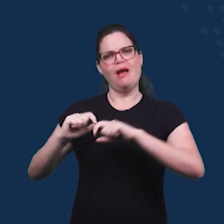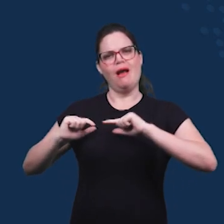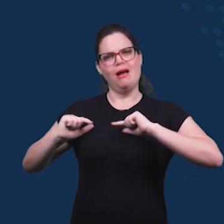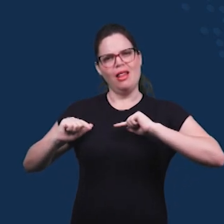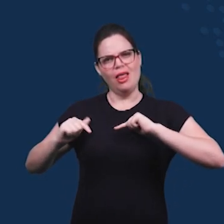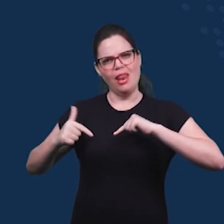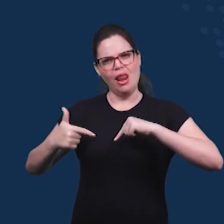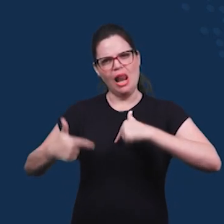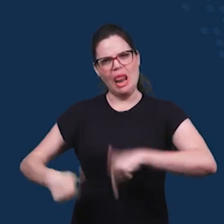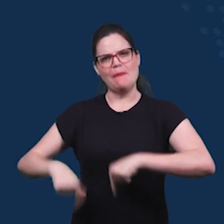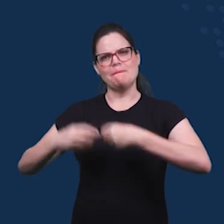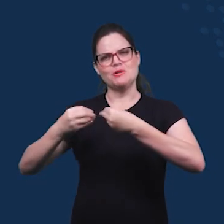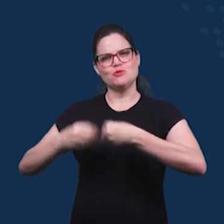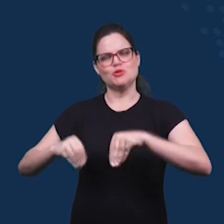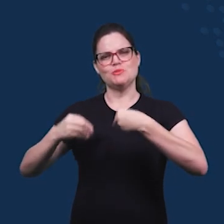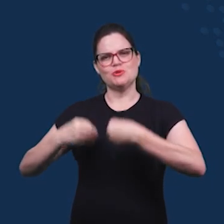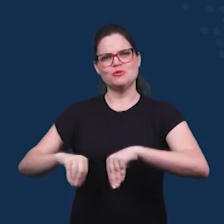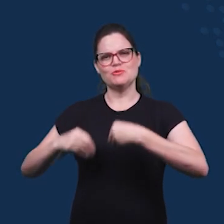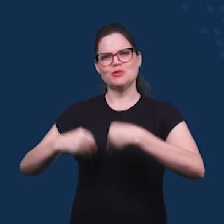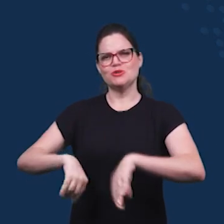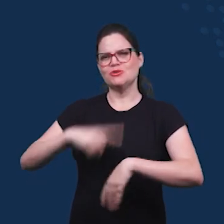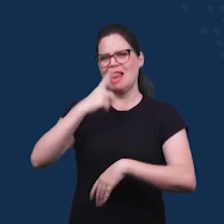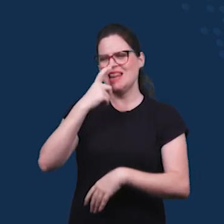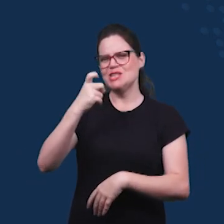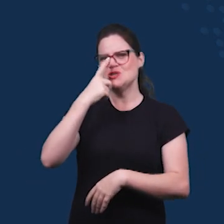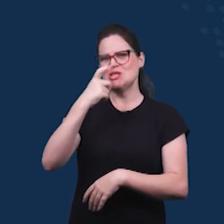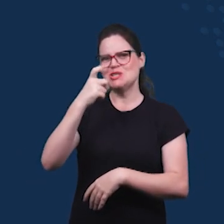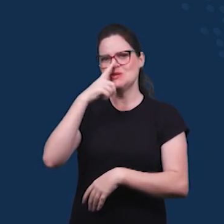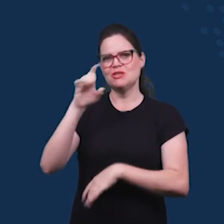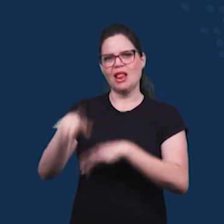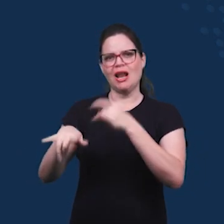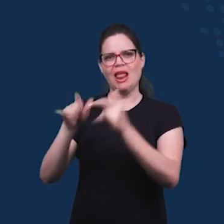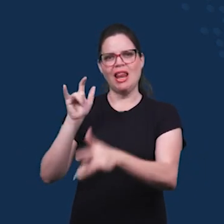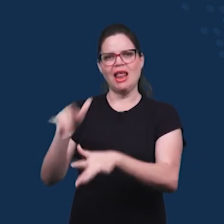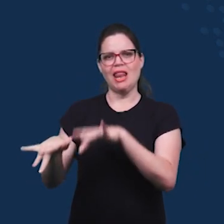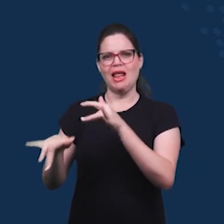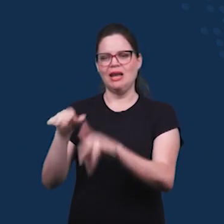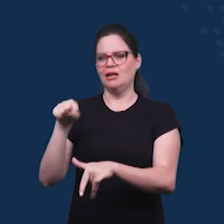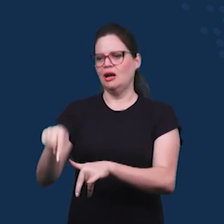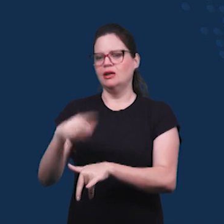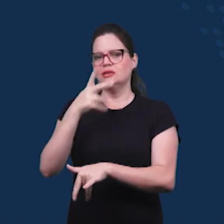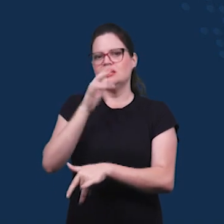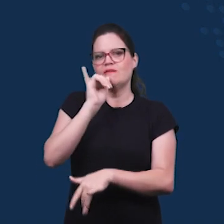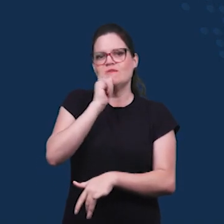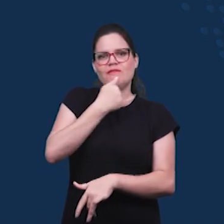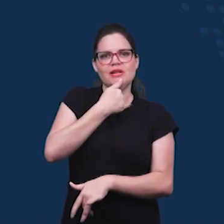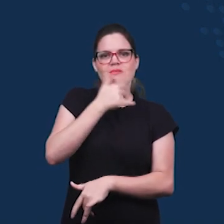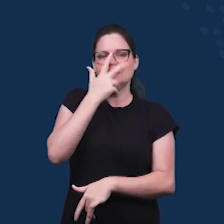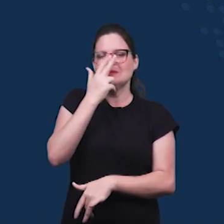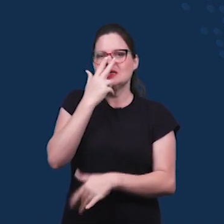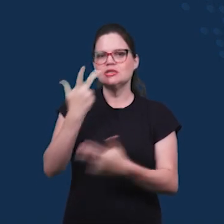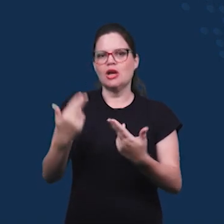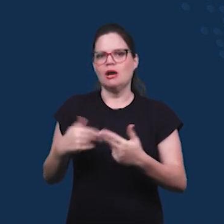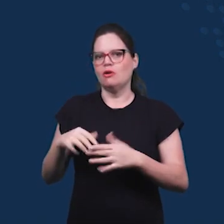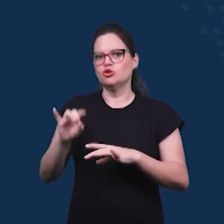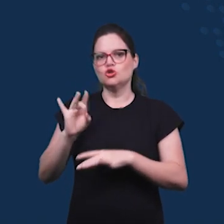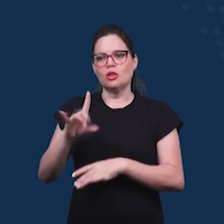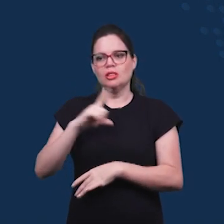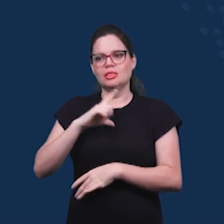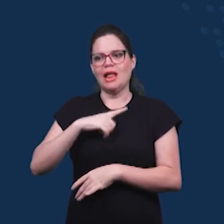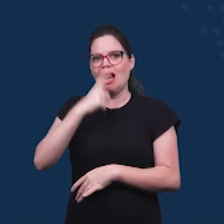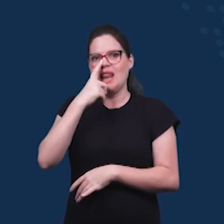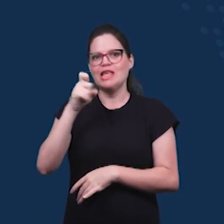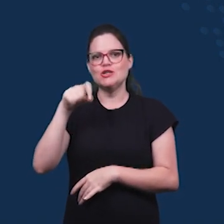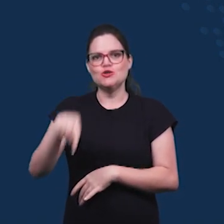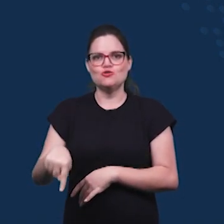acabam transformando os oceanos em, infelizmente, uma grande lixeira, onde o lixo do mundo ele é